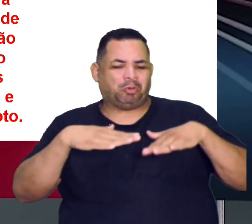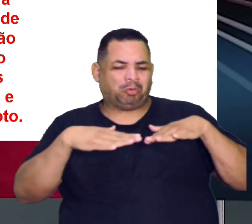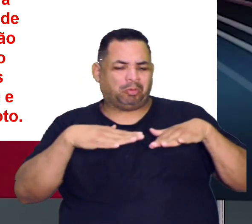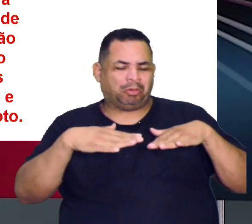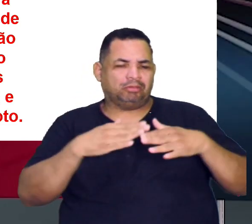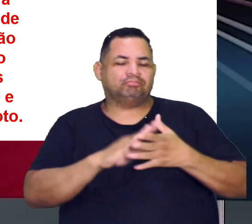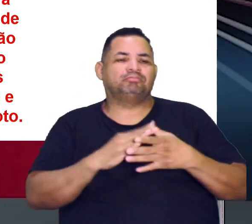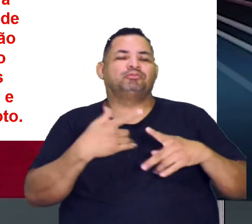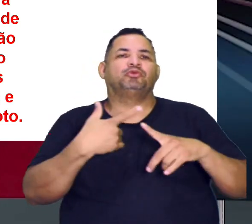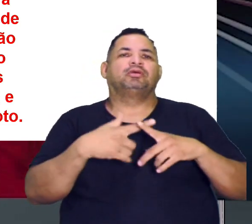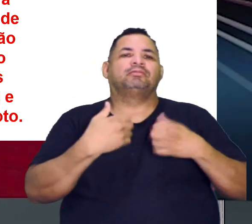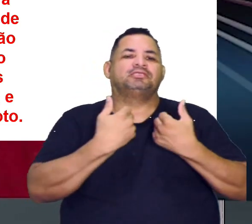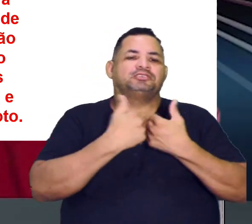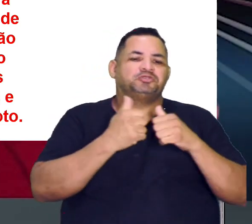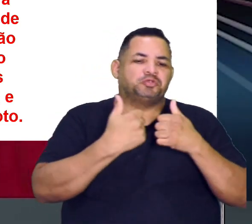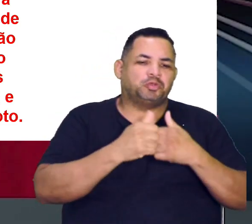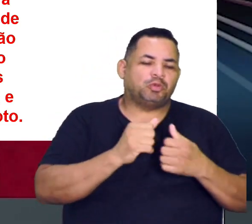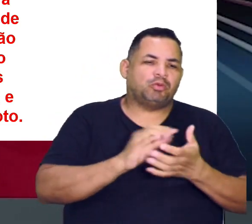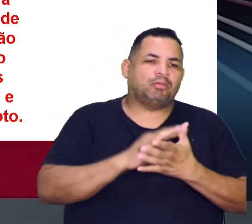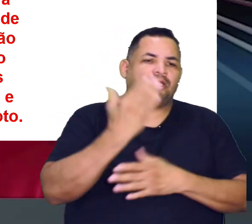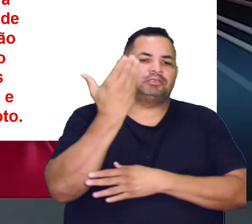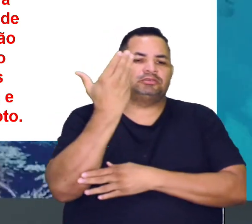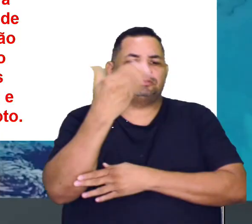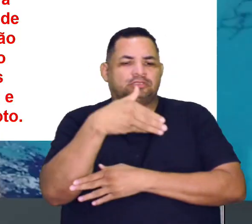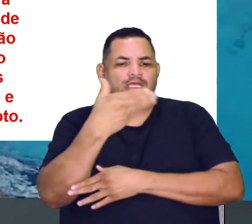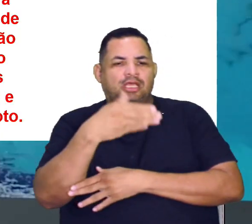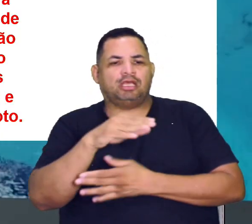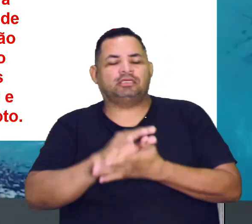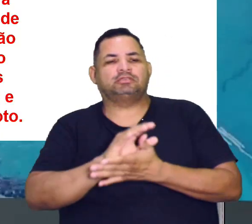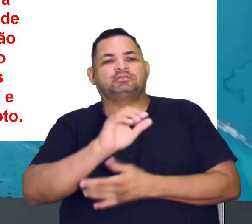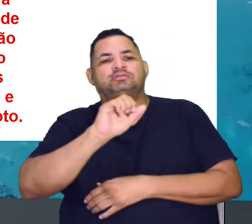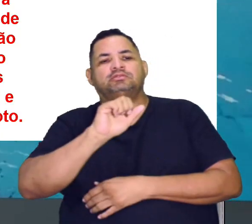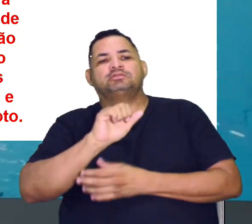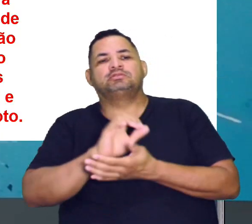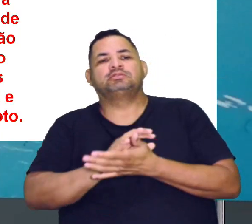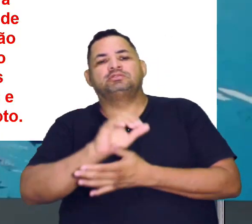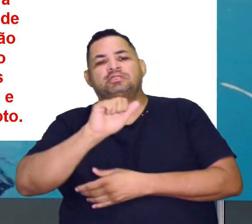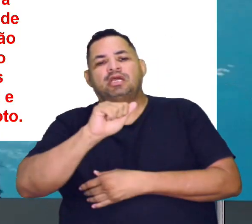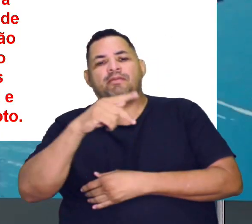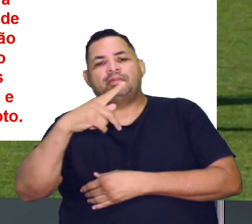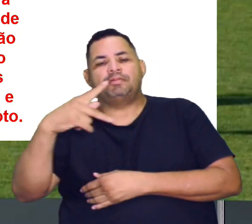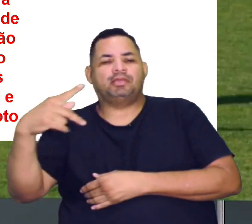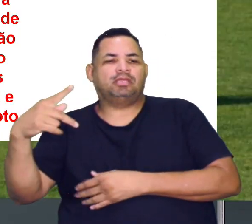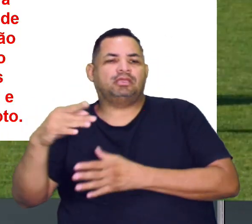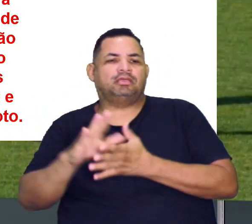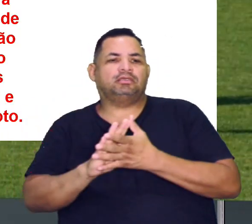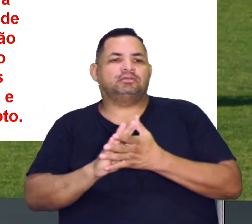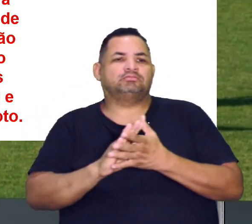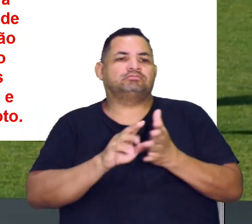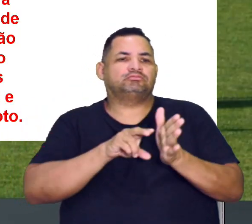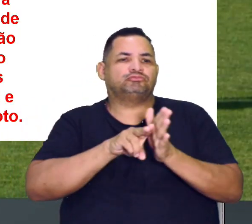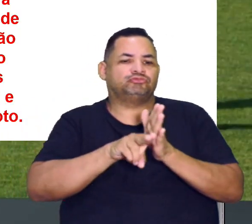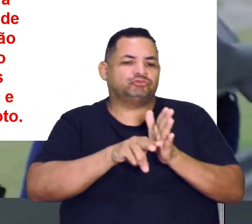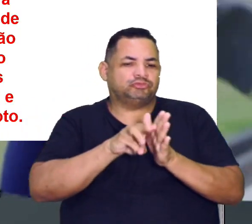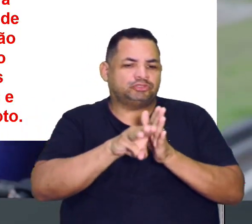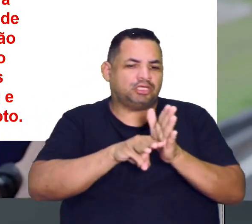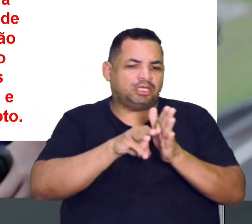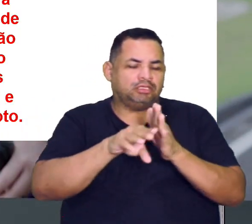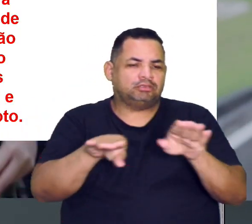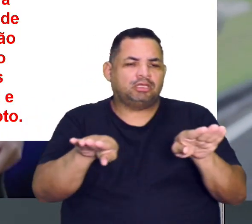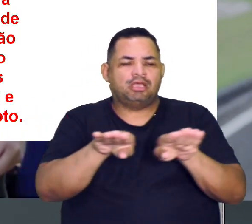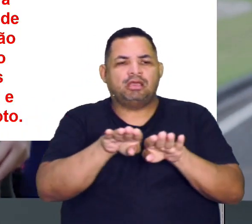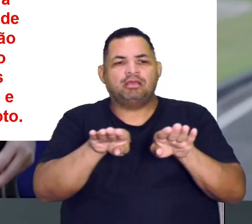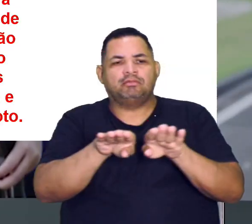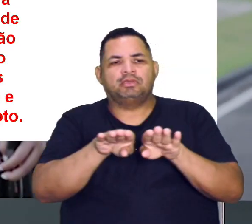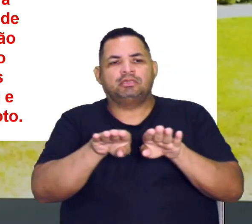um ônibus, de um táxi, né, de aplicativos, de trem, dependendo das localidades, né? Vai depender de diversos outros tipos